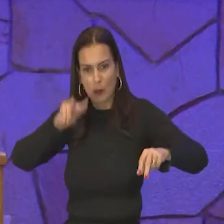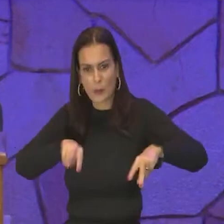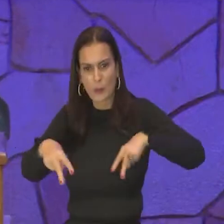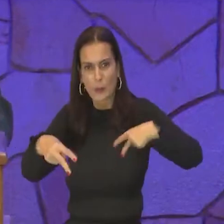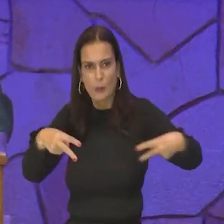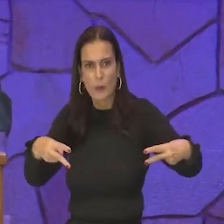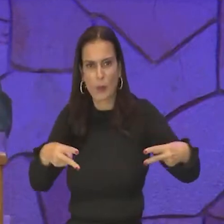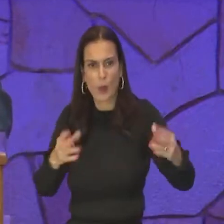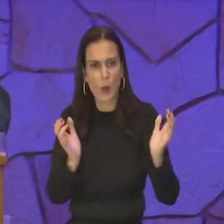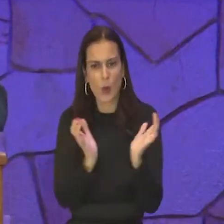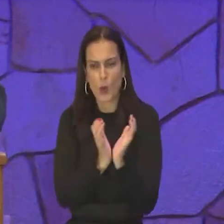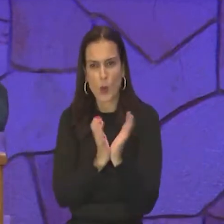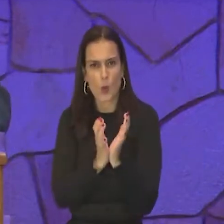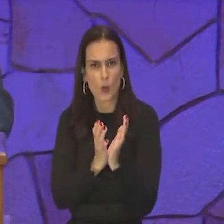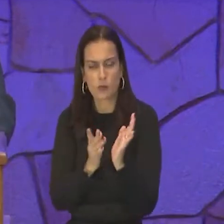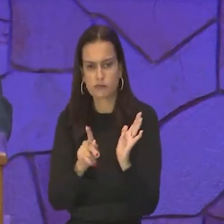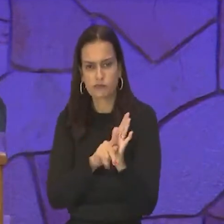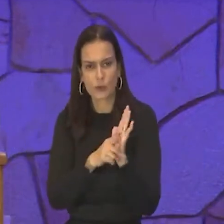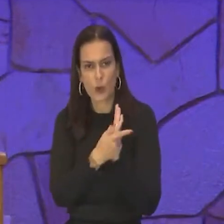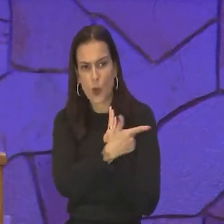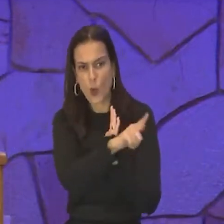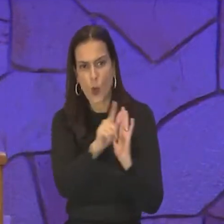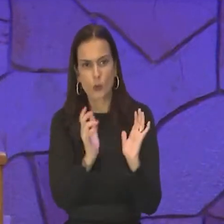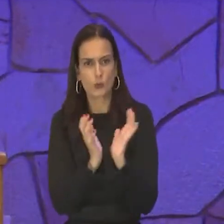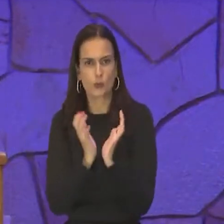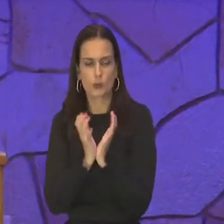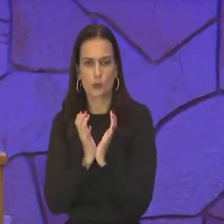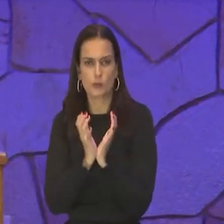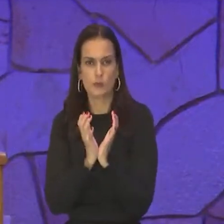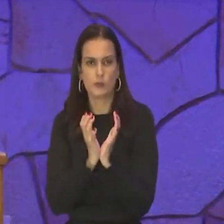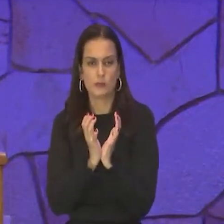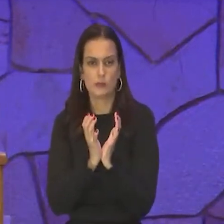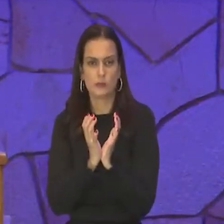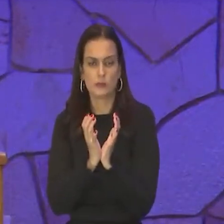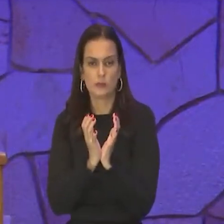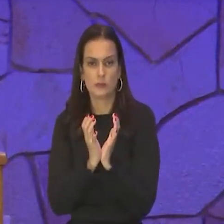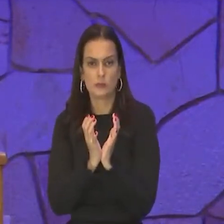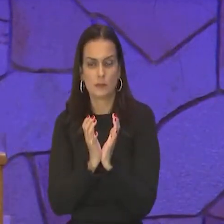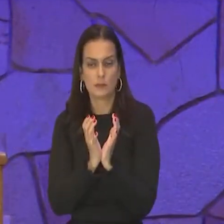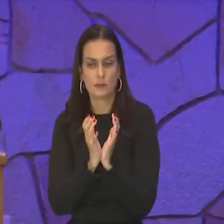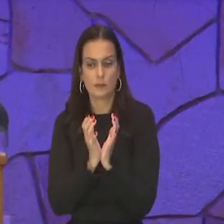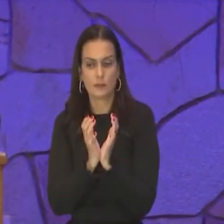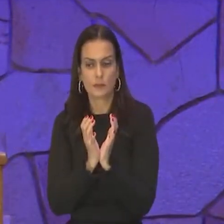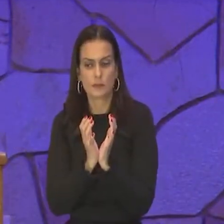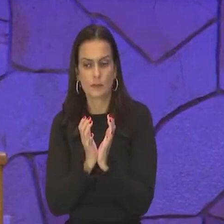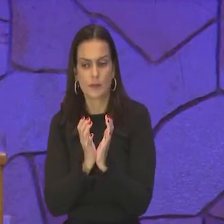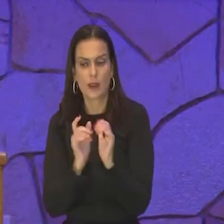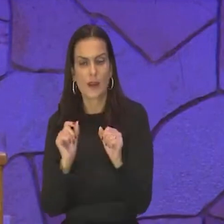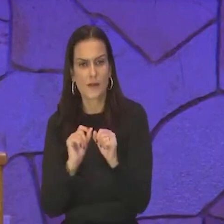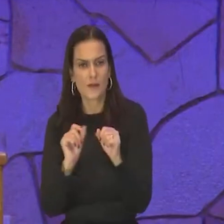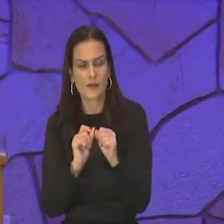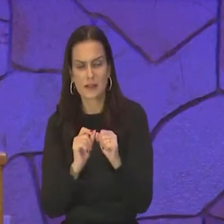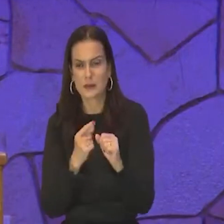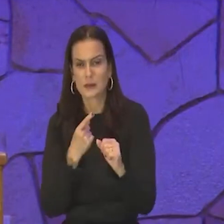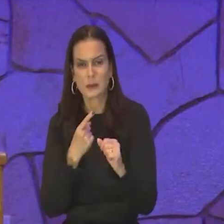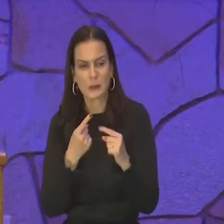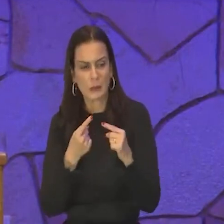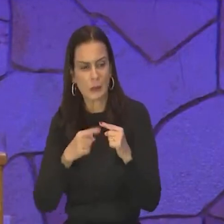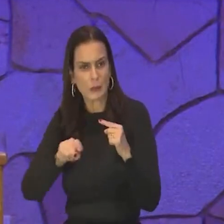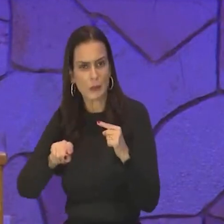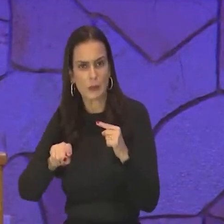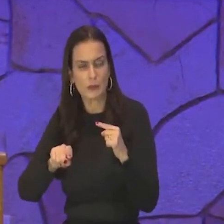ao grupo, um grupo que estava também fazendo alguma coisa que não era de